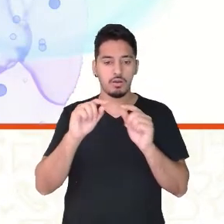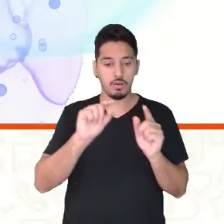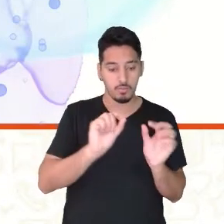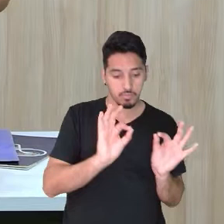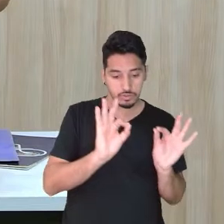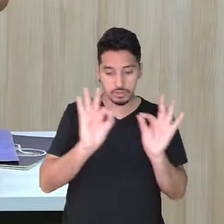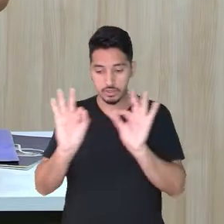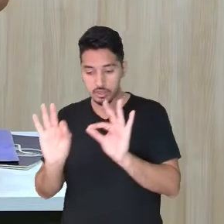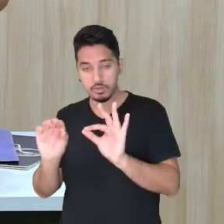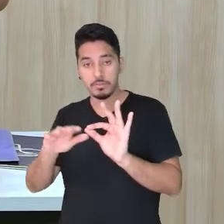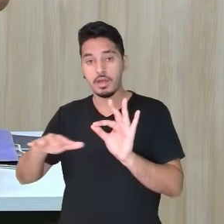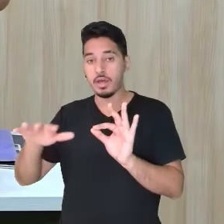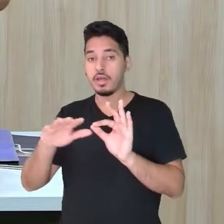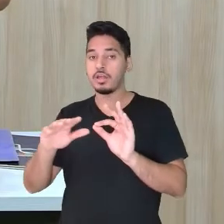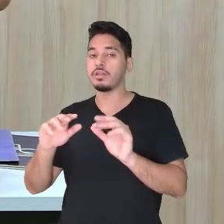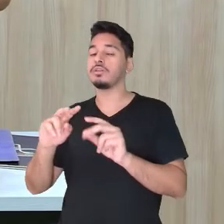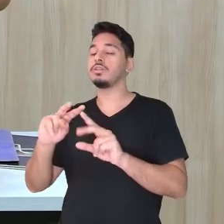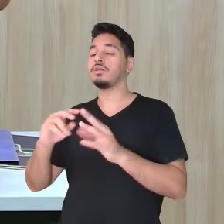de recurso.